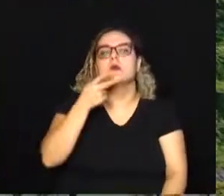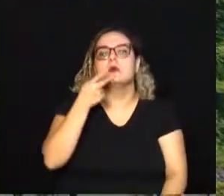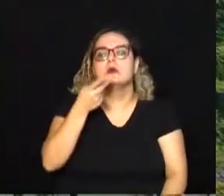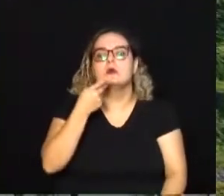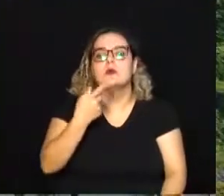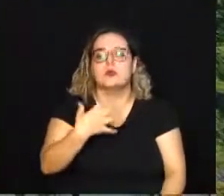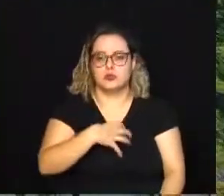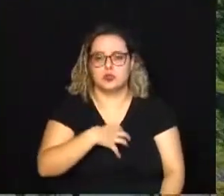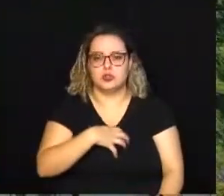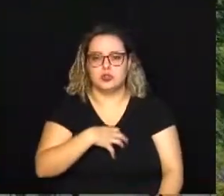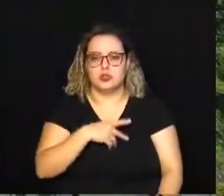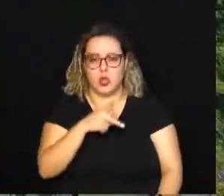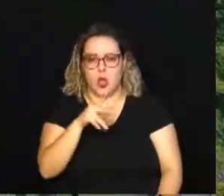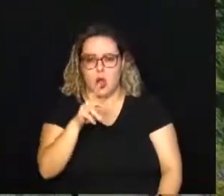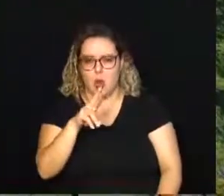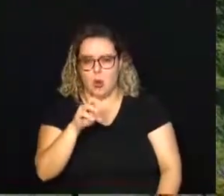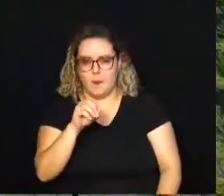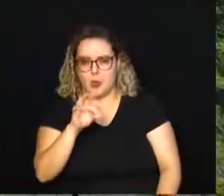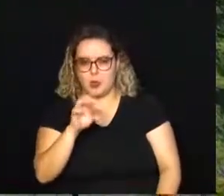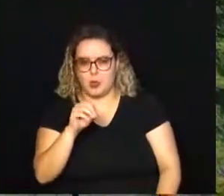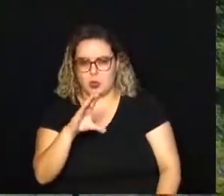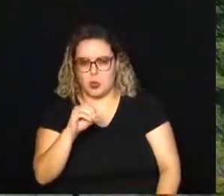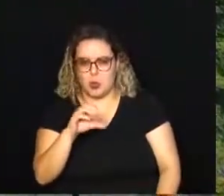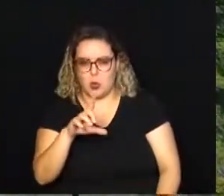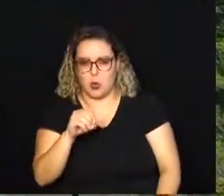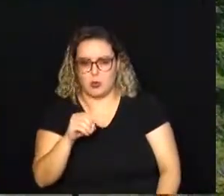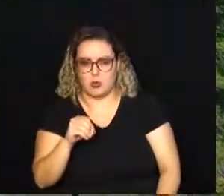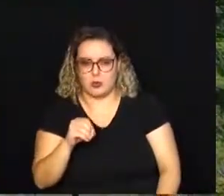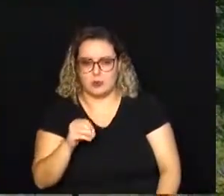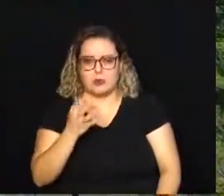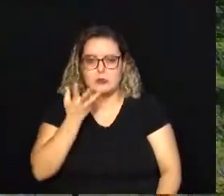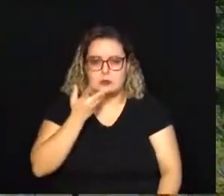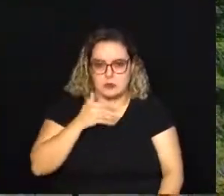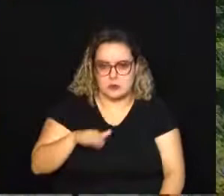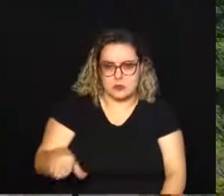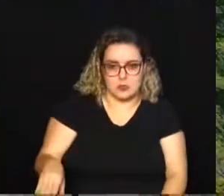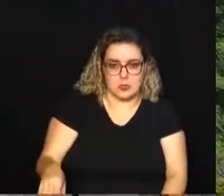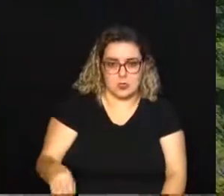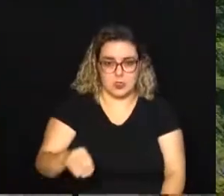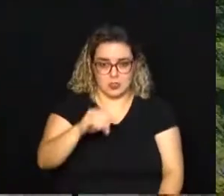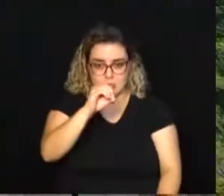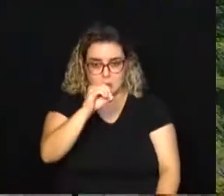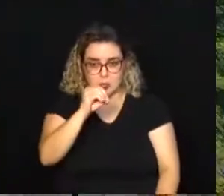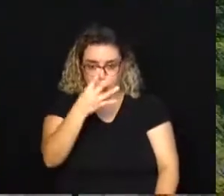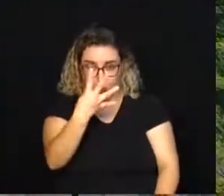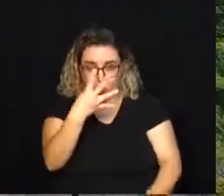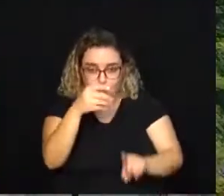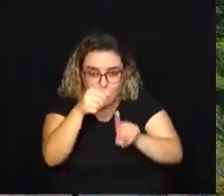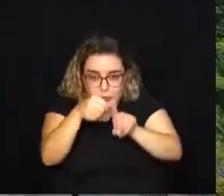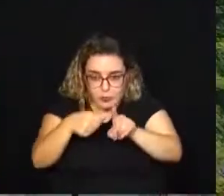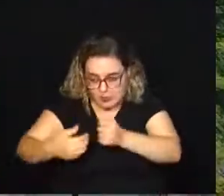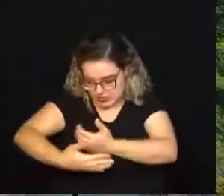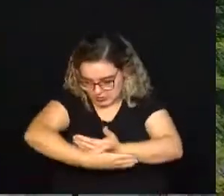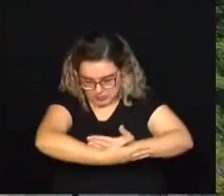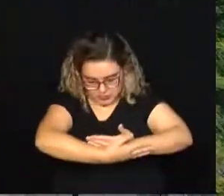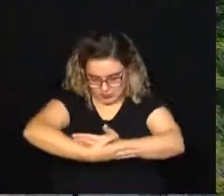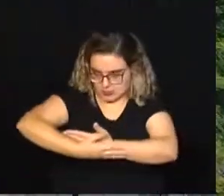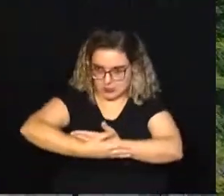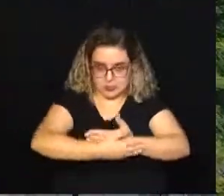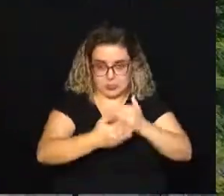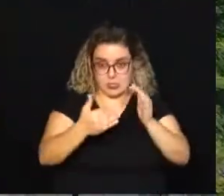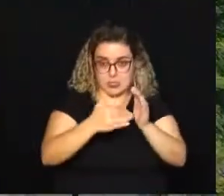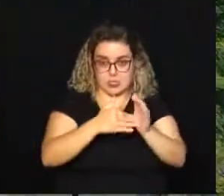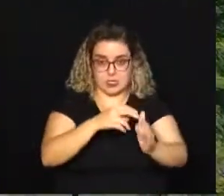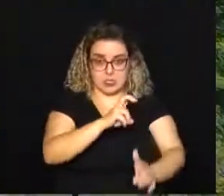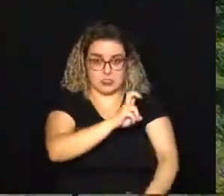assim, vocês imaginam o que é educação infantil? São crianças de 4 meses, né, até 5, 6